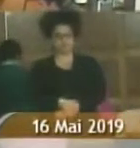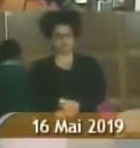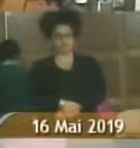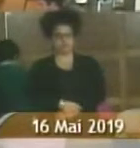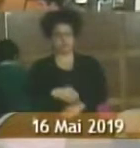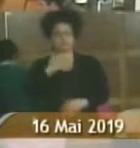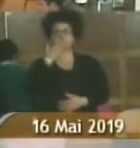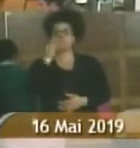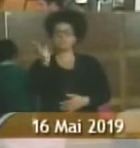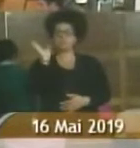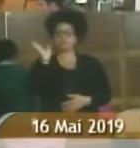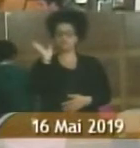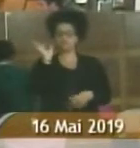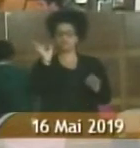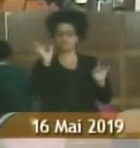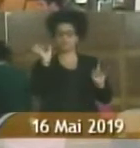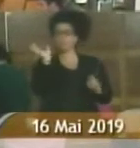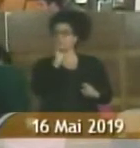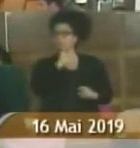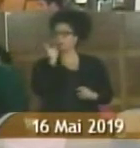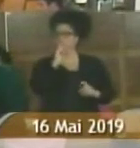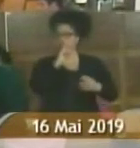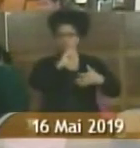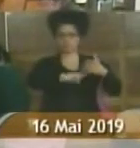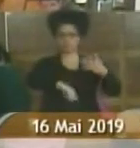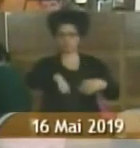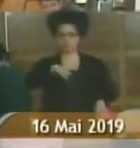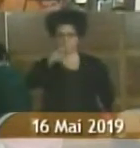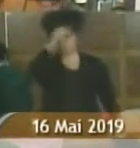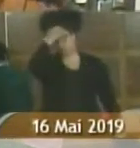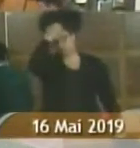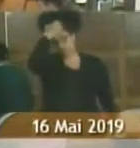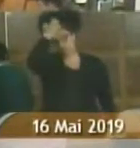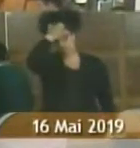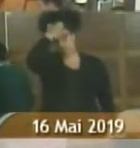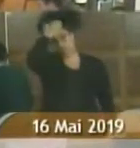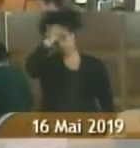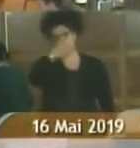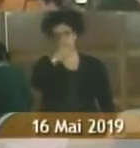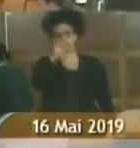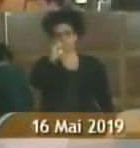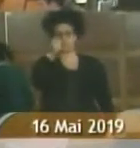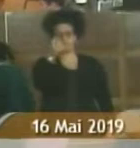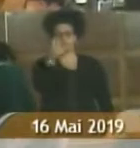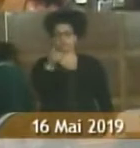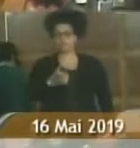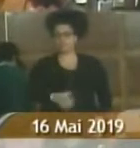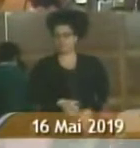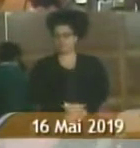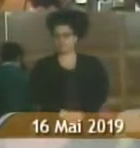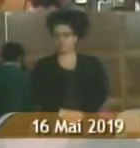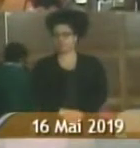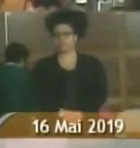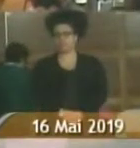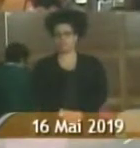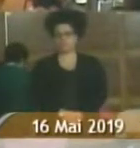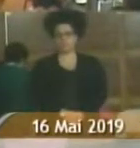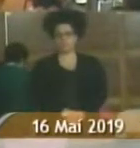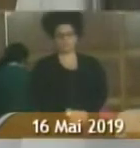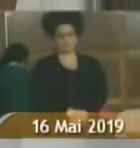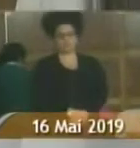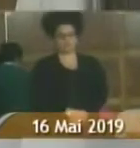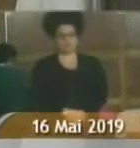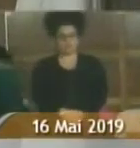Solicitar regime de urgência para o requerimento do presidente da Câmara, vereador Claudinho. 186, requerimento